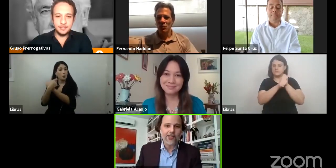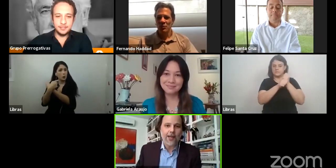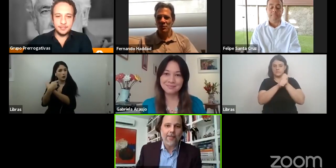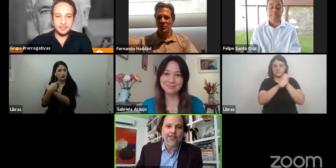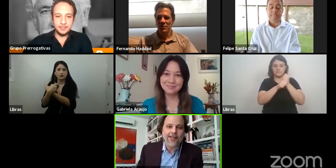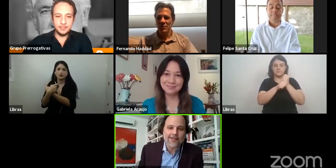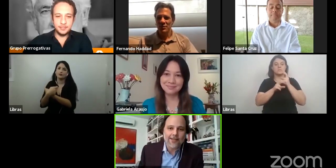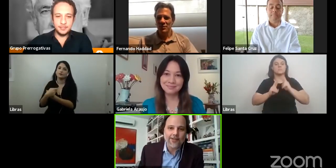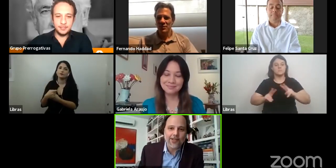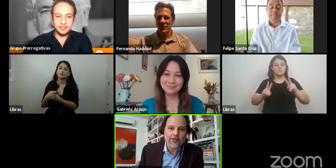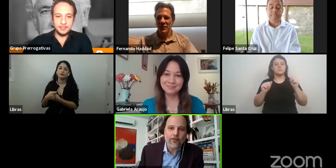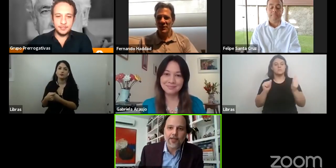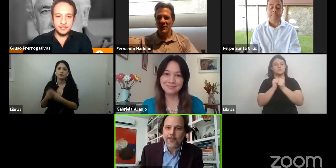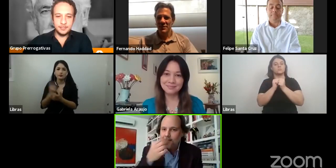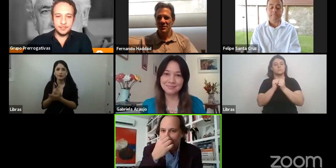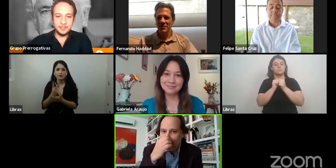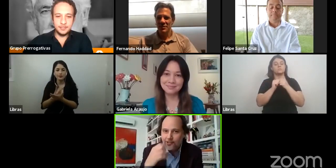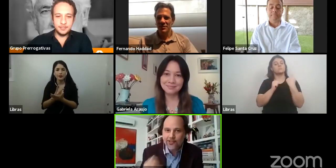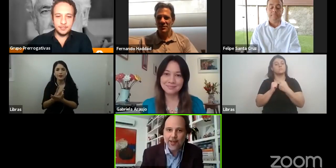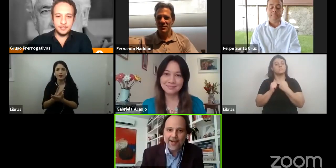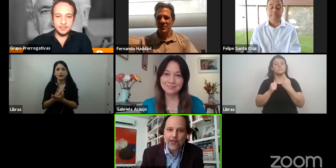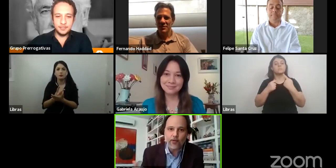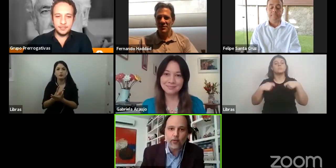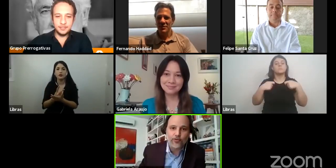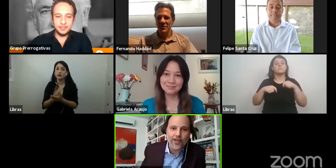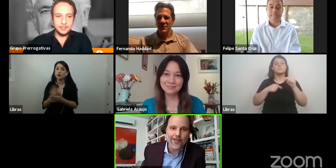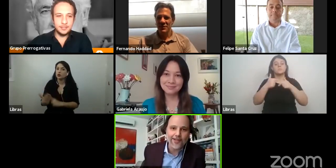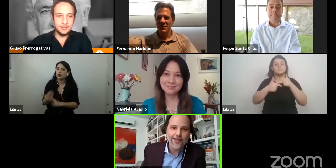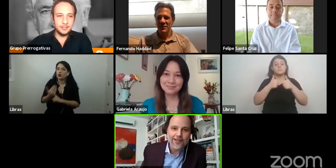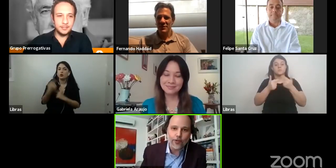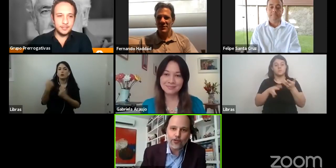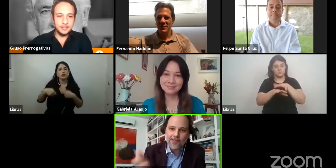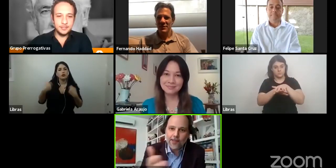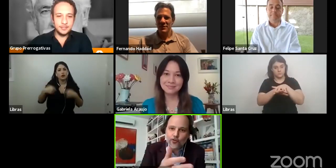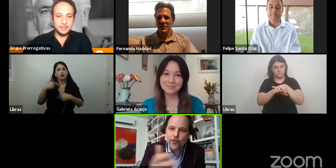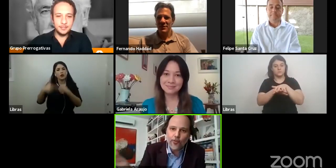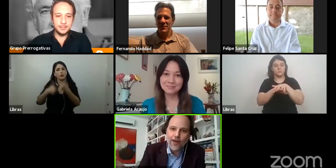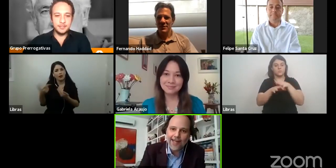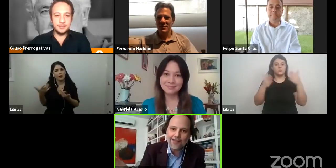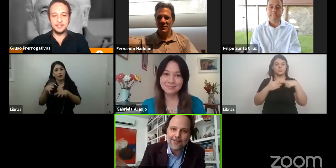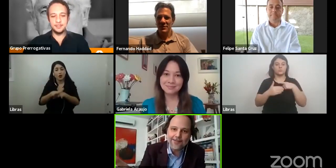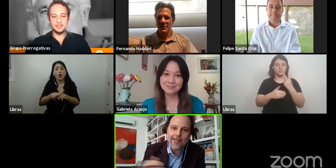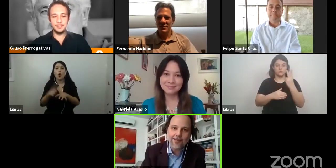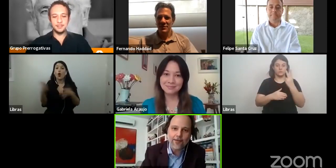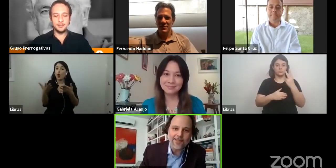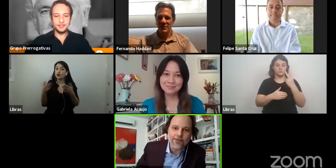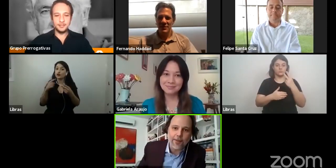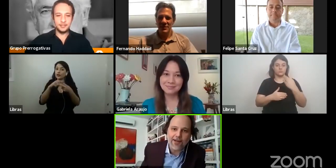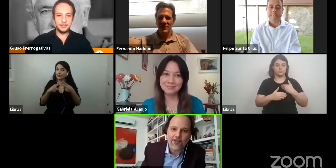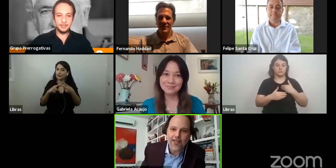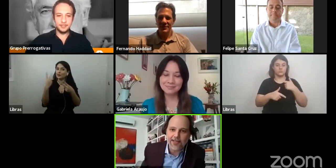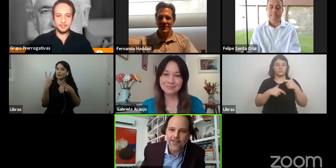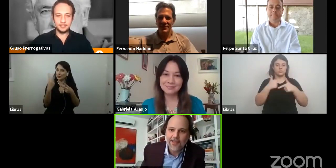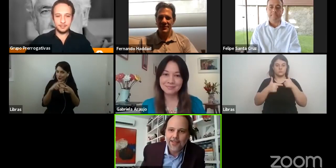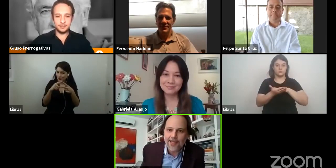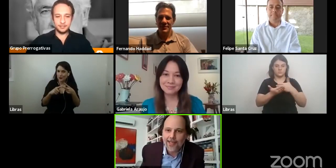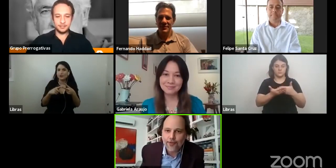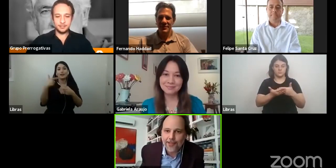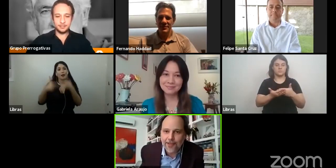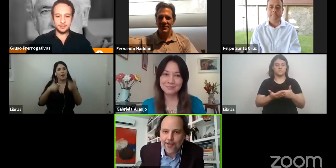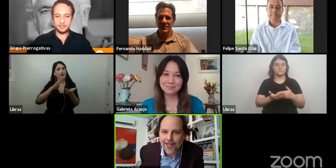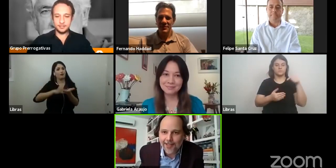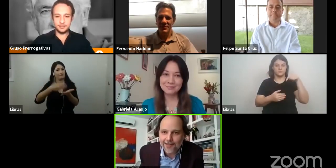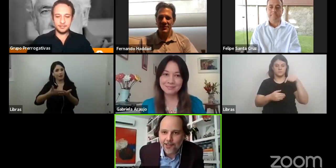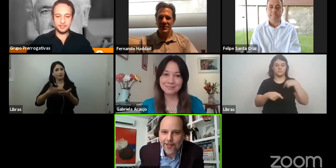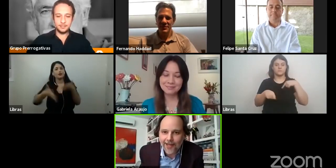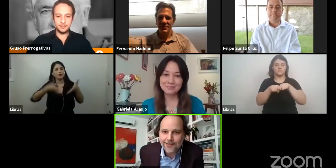que sempre tem chamado a atenção da gente sobre a necessidade de trabalhar com a inclusão, né? E hoje nós temos duas colegas, né, que estão fazendo um trabalho de Libras, a quem